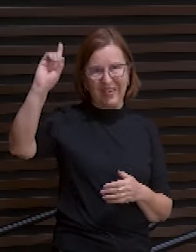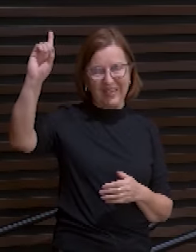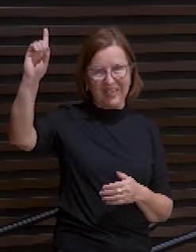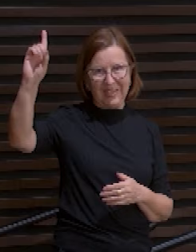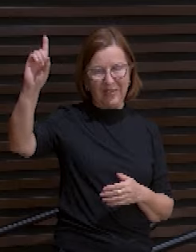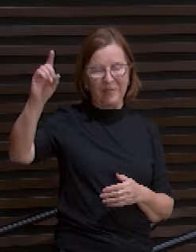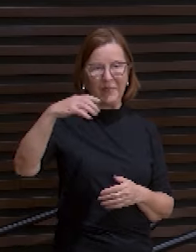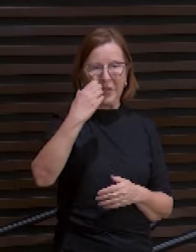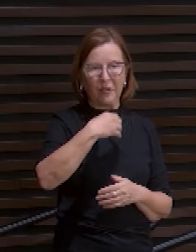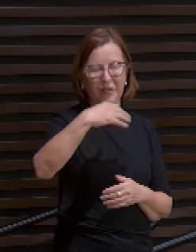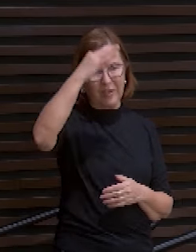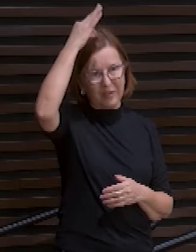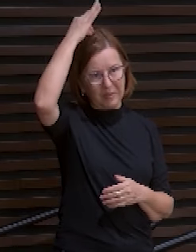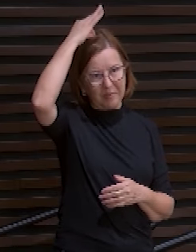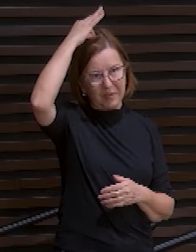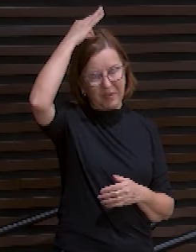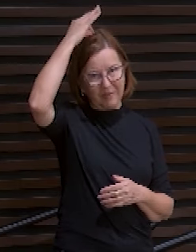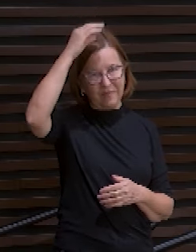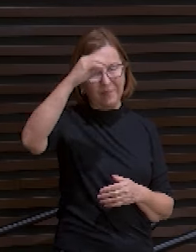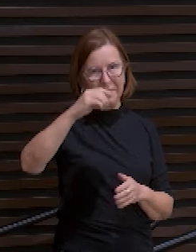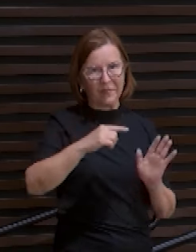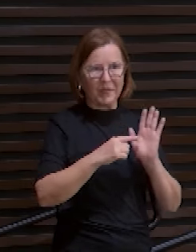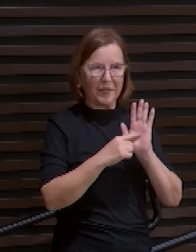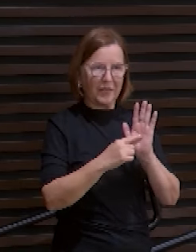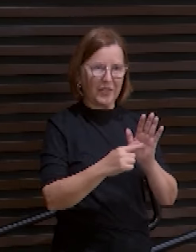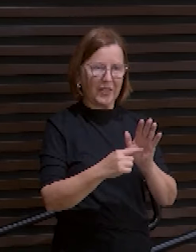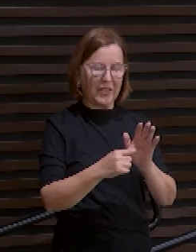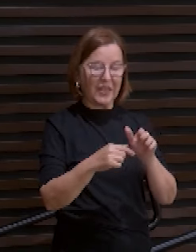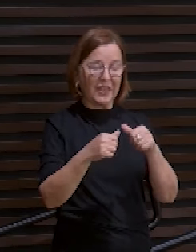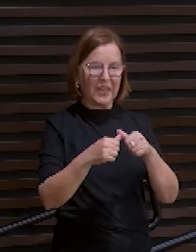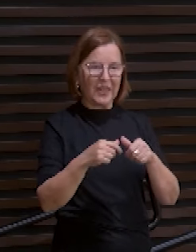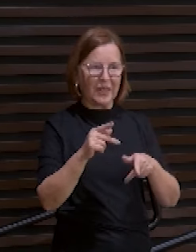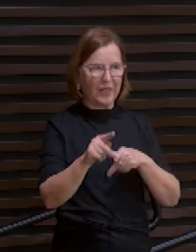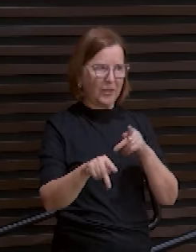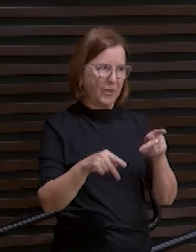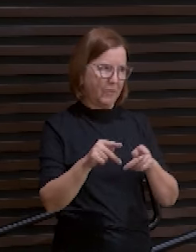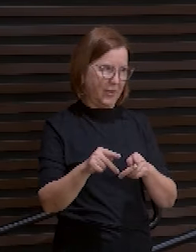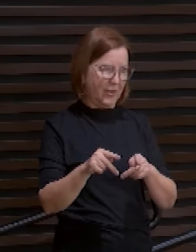fruto do espírito tem se manifestado a essas pessoas